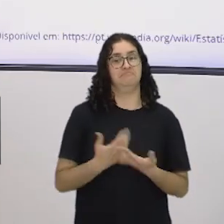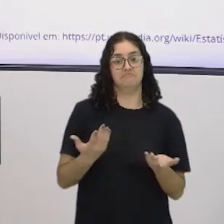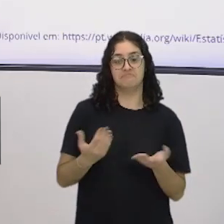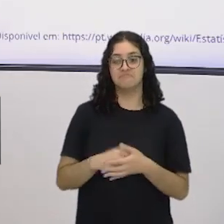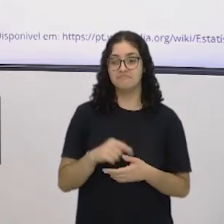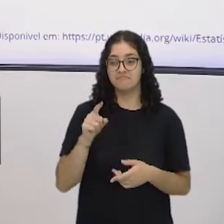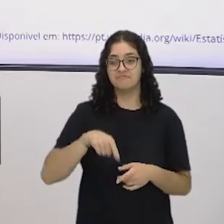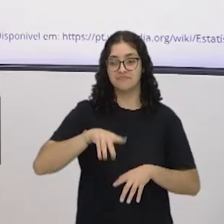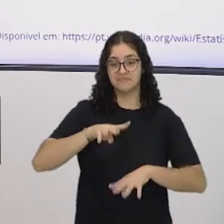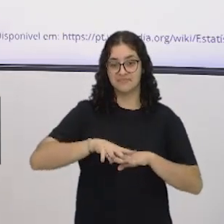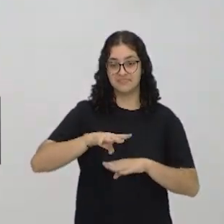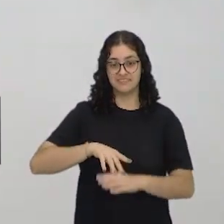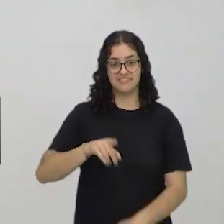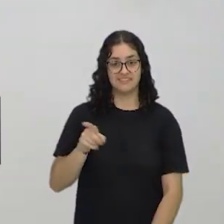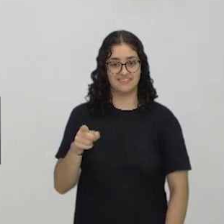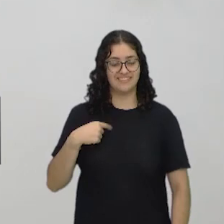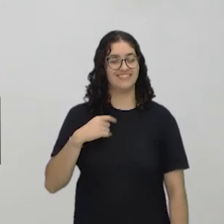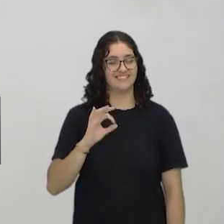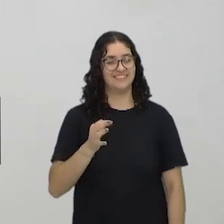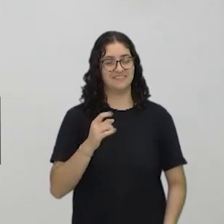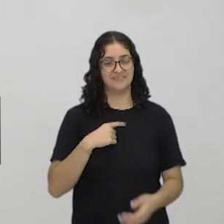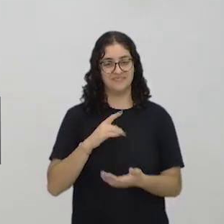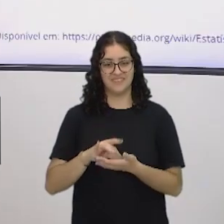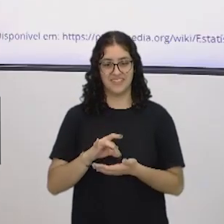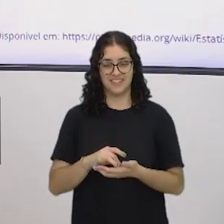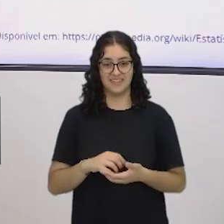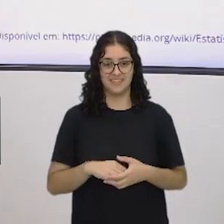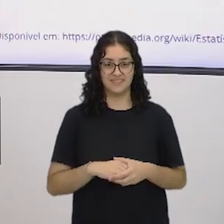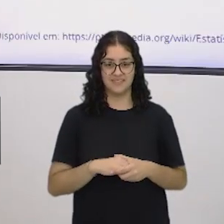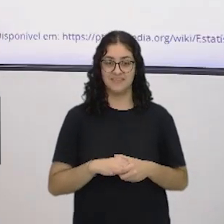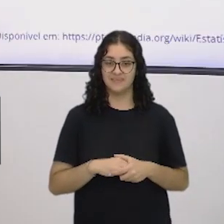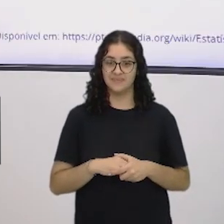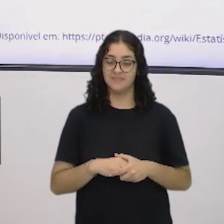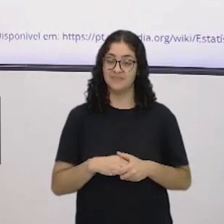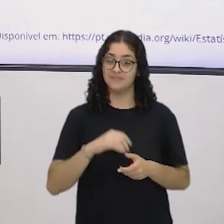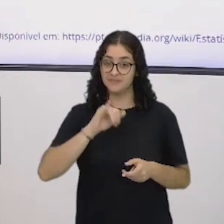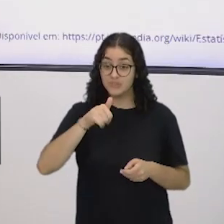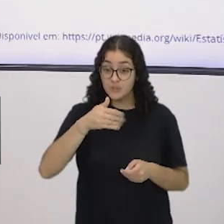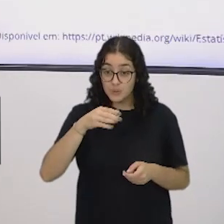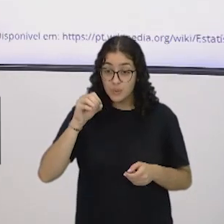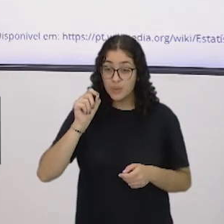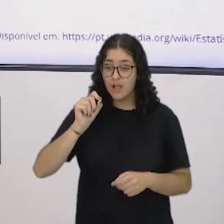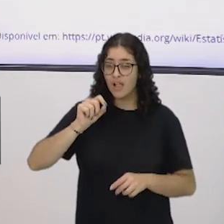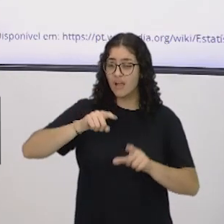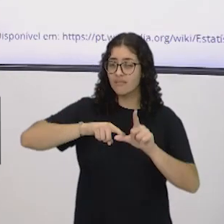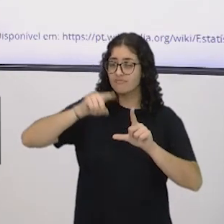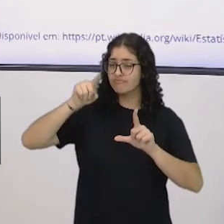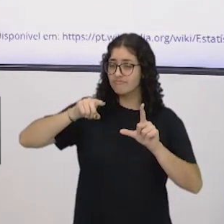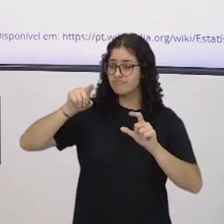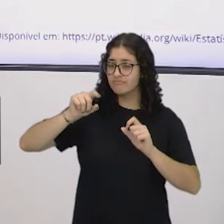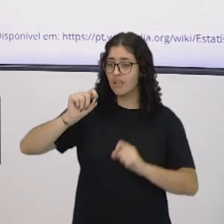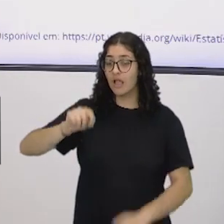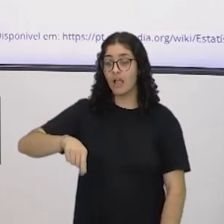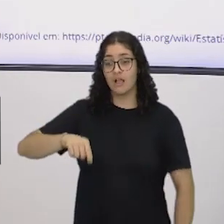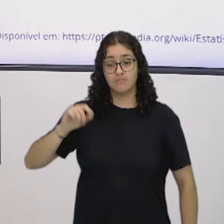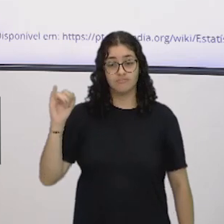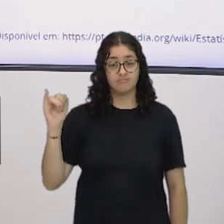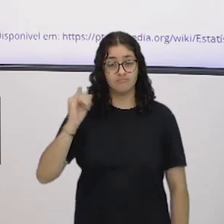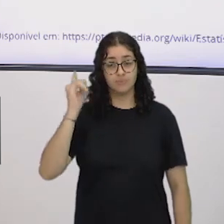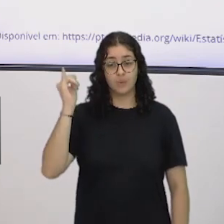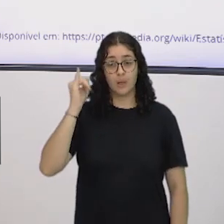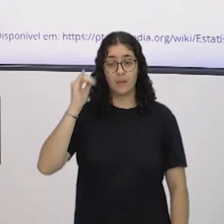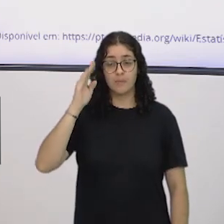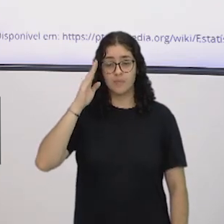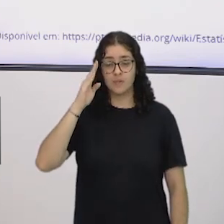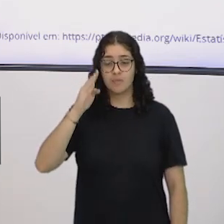também é matemático. Ah, ok, sou. Certo? Então, João, essa questão da estatística, ela é muito importante, principalmente